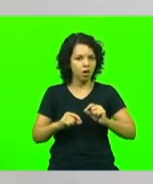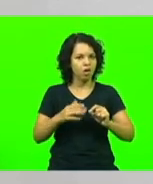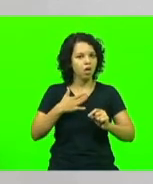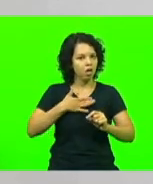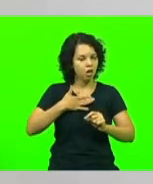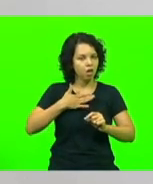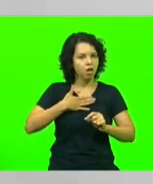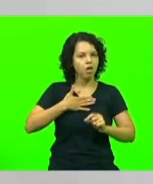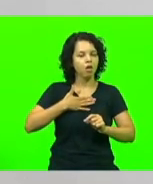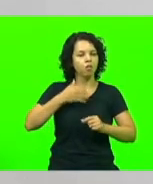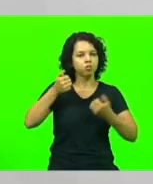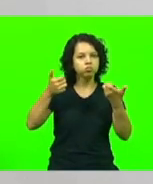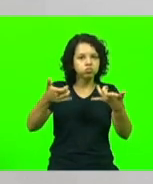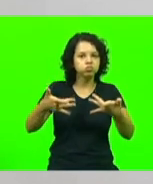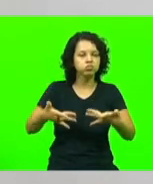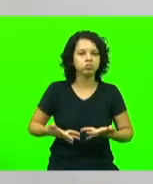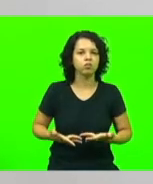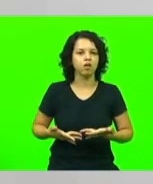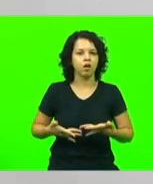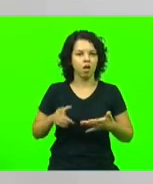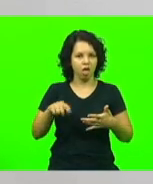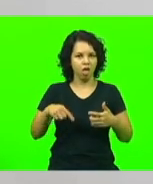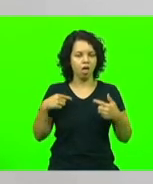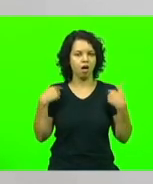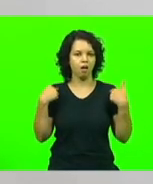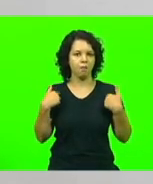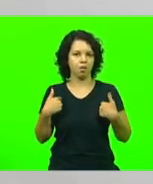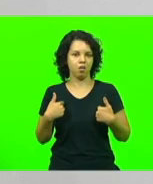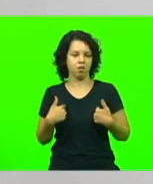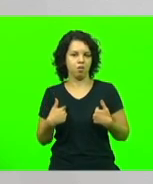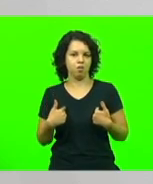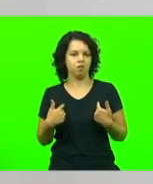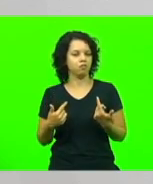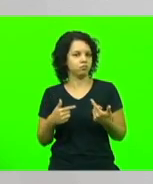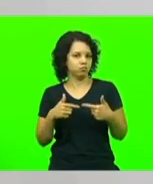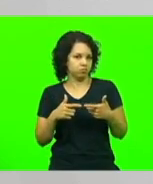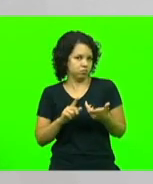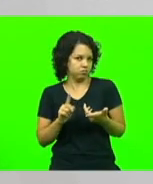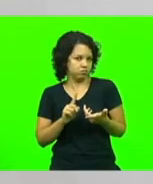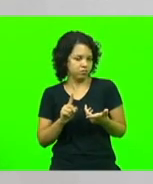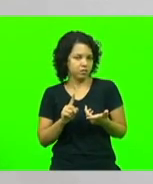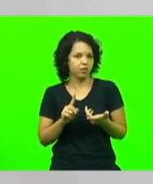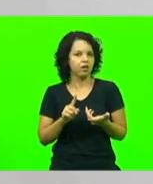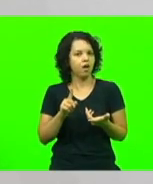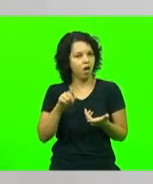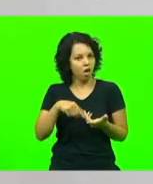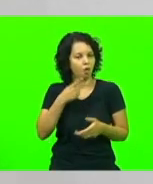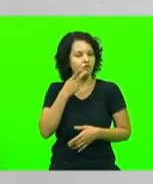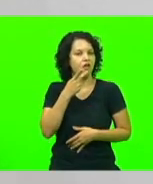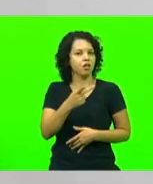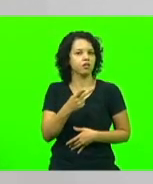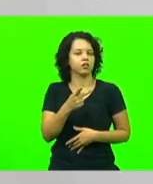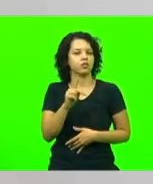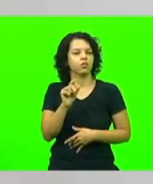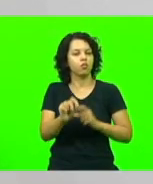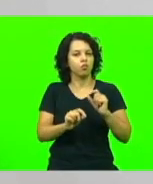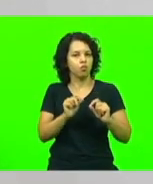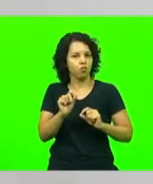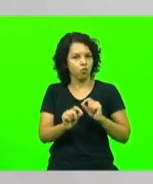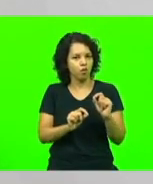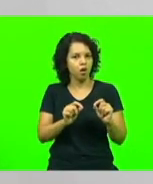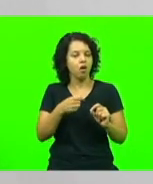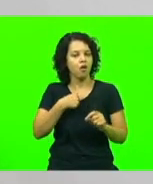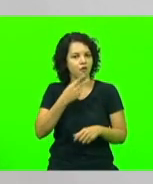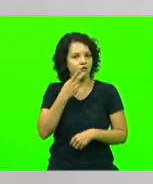a camiseta que eu usava, que vinha até a gola do pescoço e de manga, não foi isso. Foi o que eu falei. Foi quando eu disse que